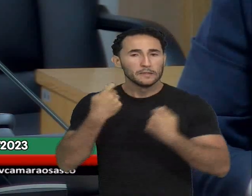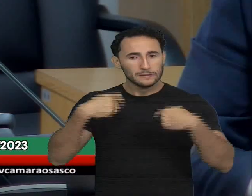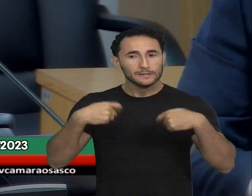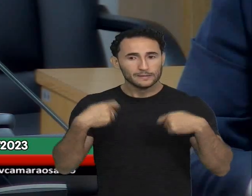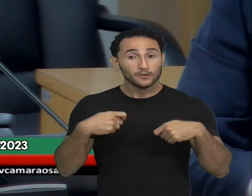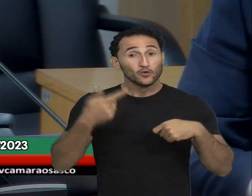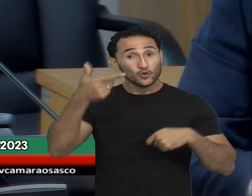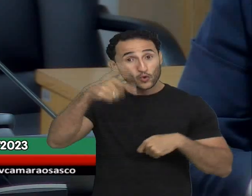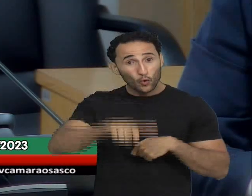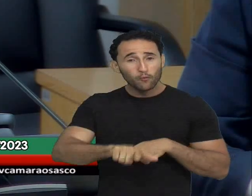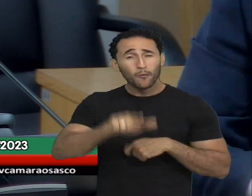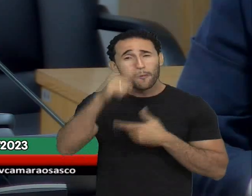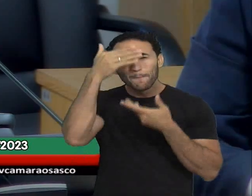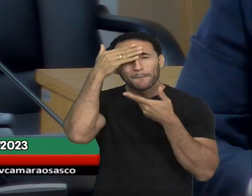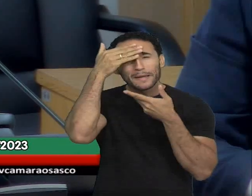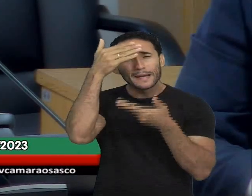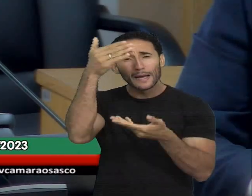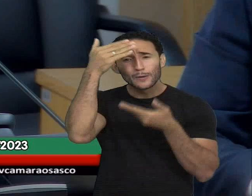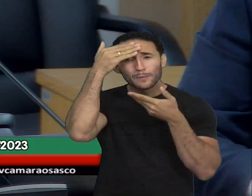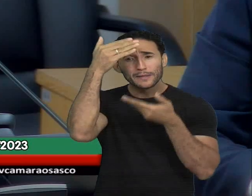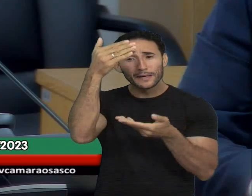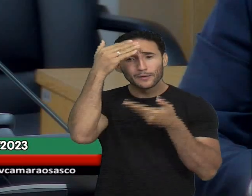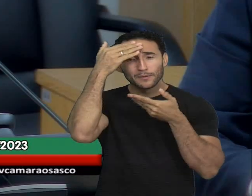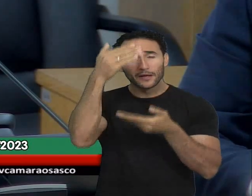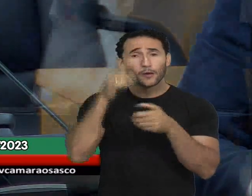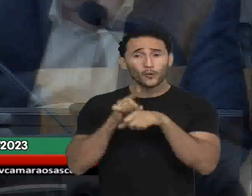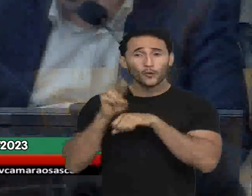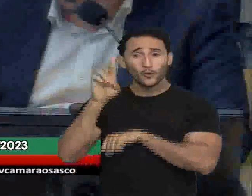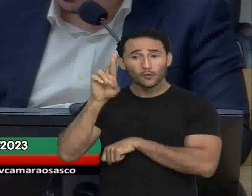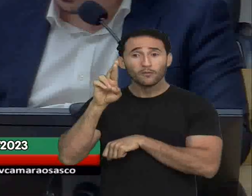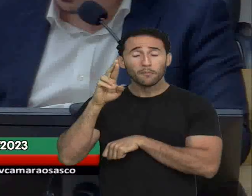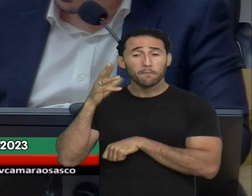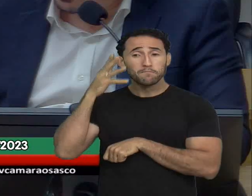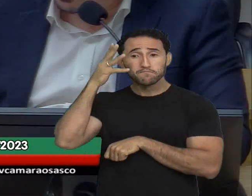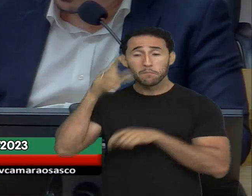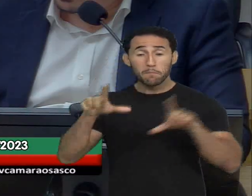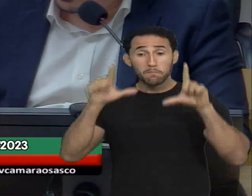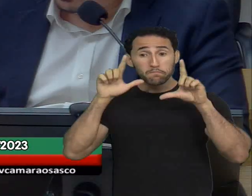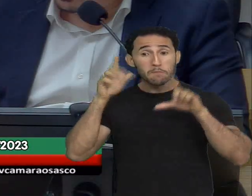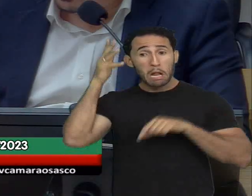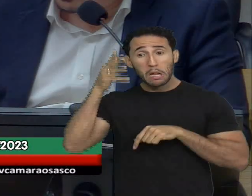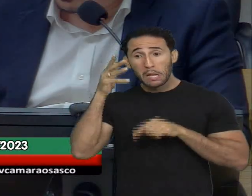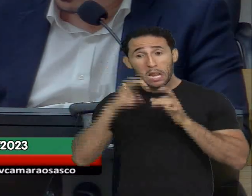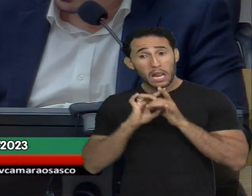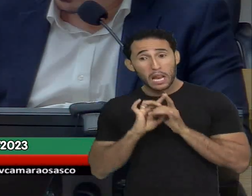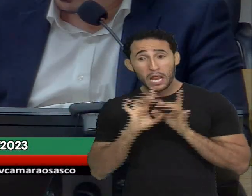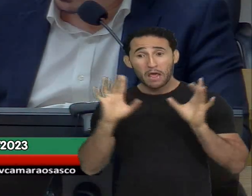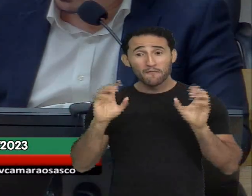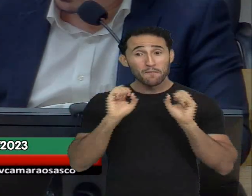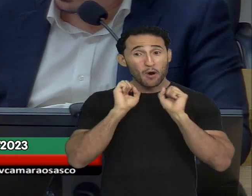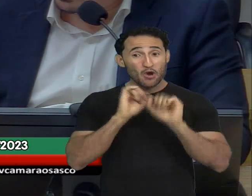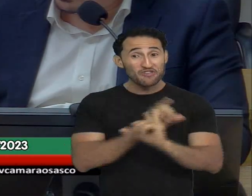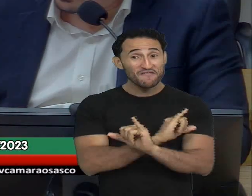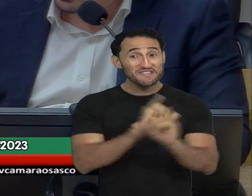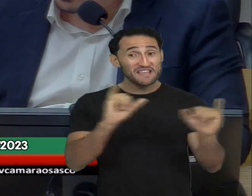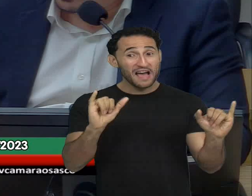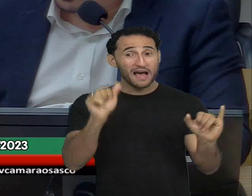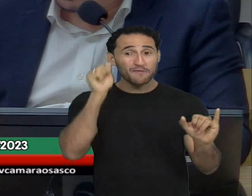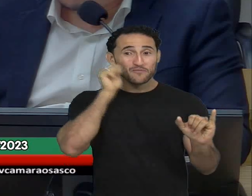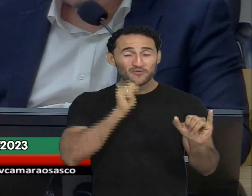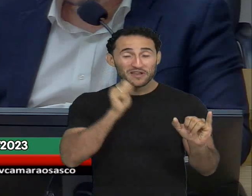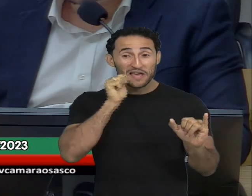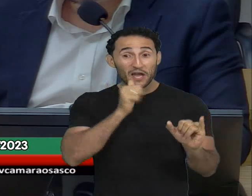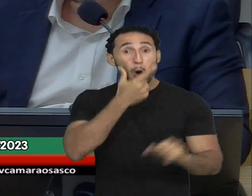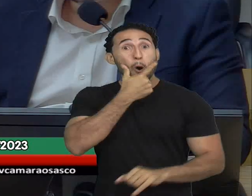uma vez, muito obrigada, viu, doutor? A palavra está com você. Que você possa aí falar com as mulheres, né? Com